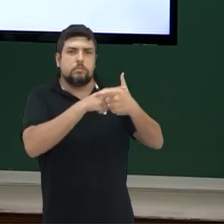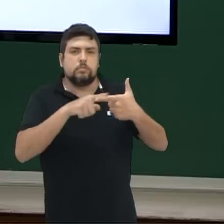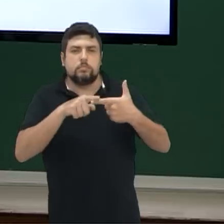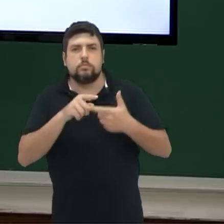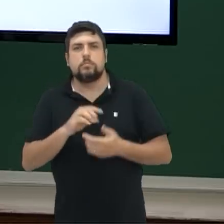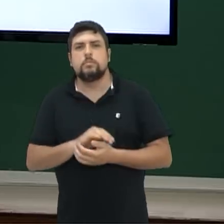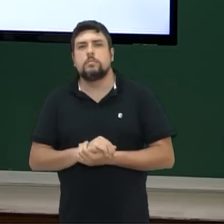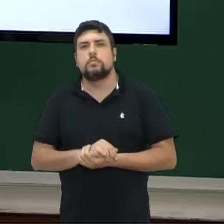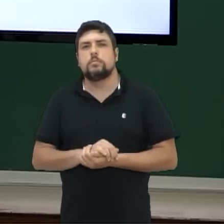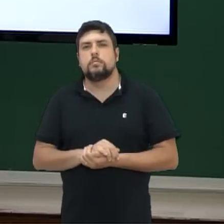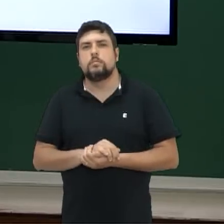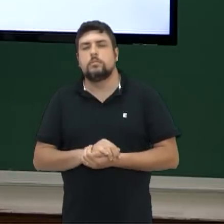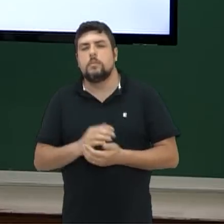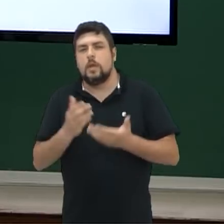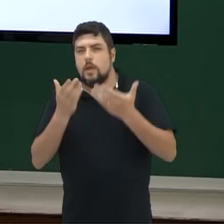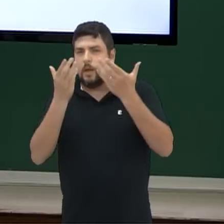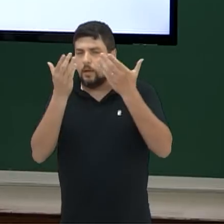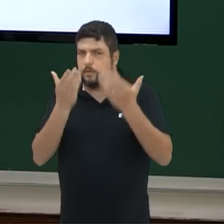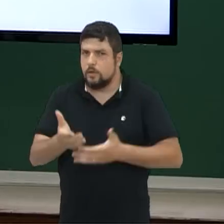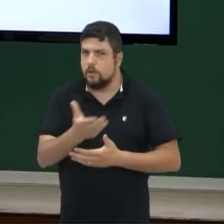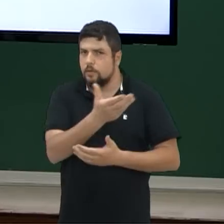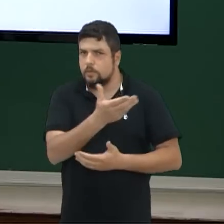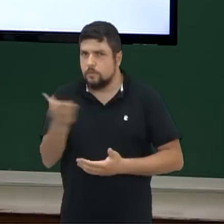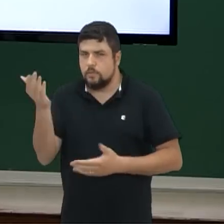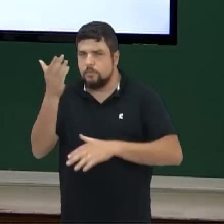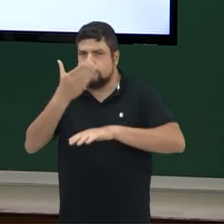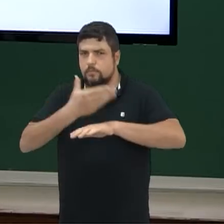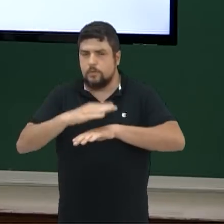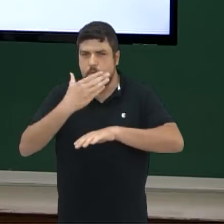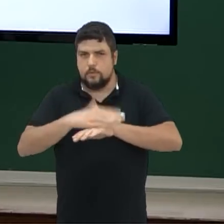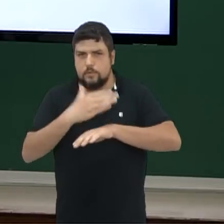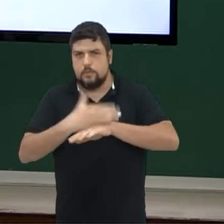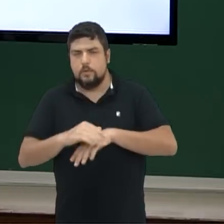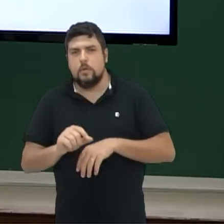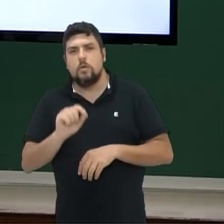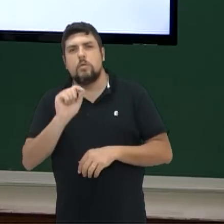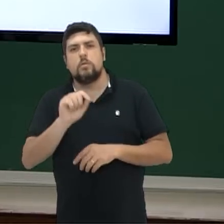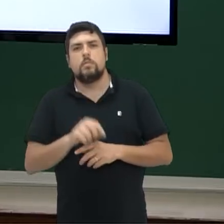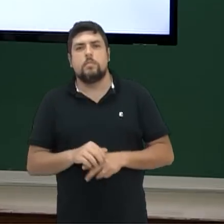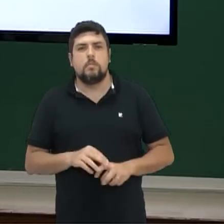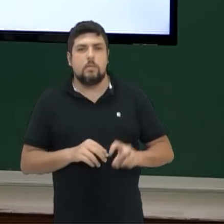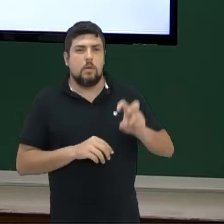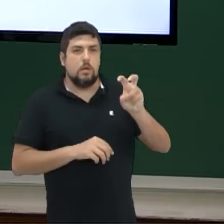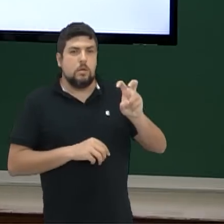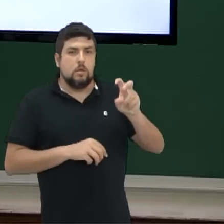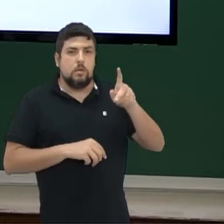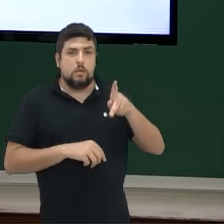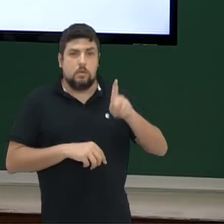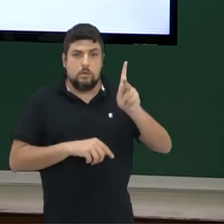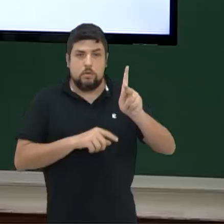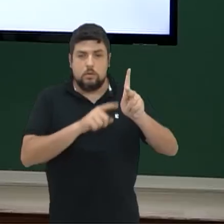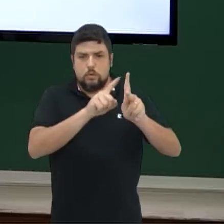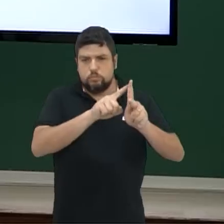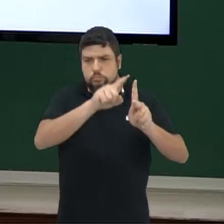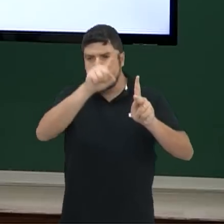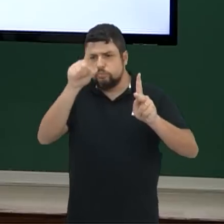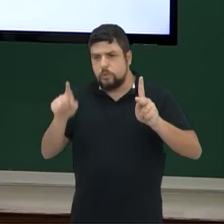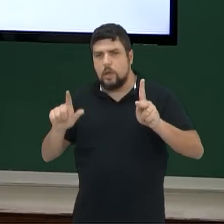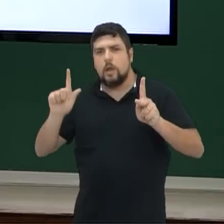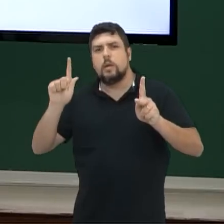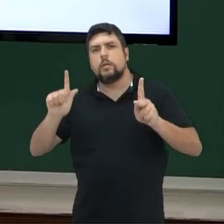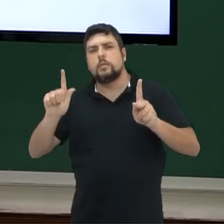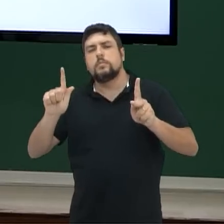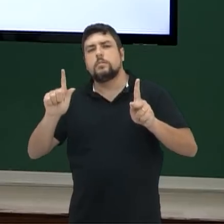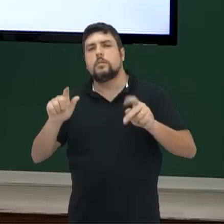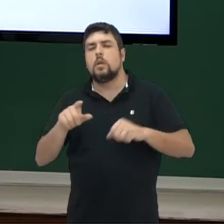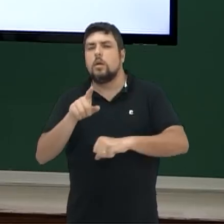Então, vou passar um exercício para os senhores fazerem agora. Eu quero que vocês transformem 5 quilogramas em gramas. Eu vou dar um tempinho para